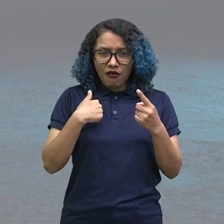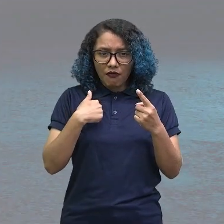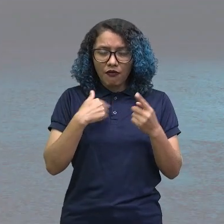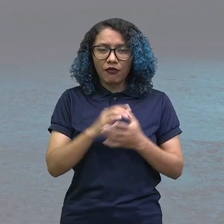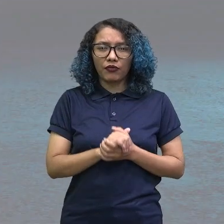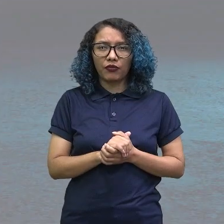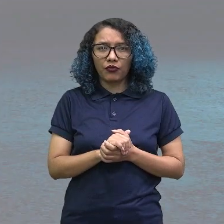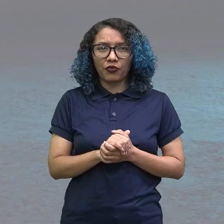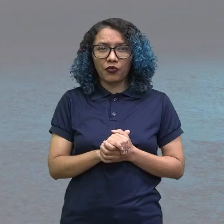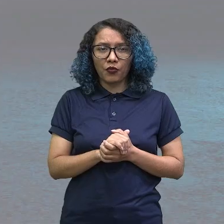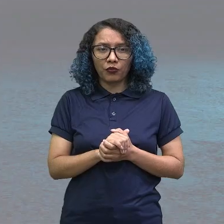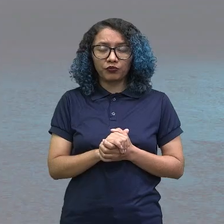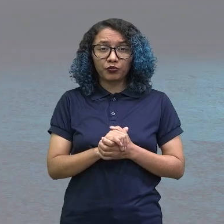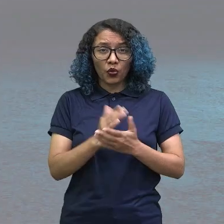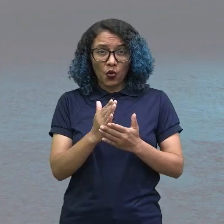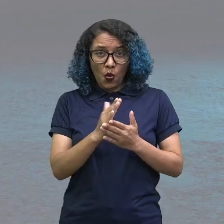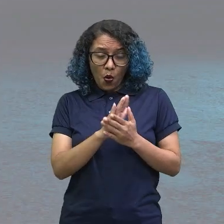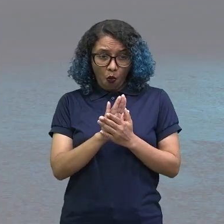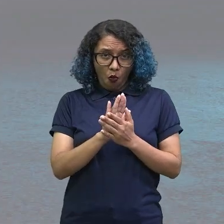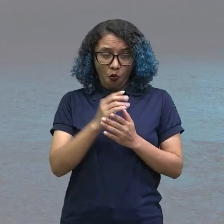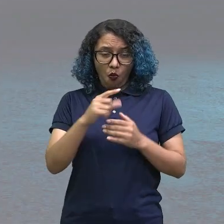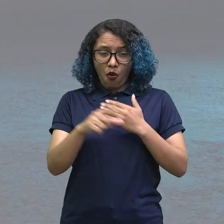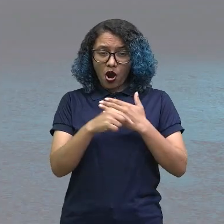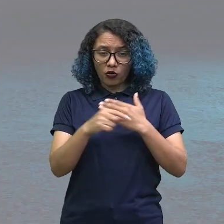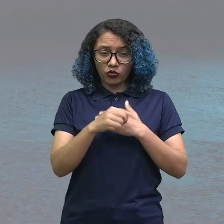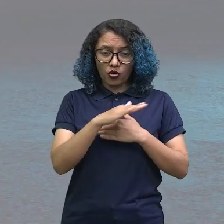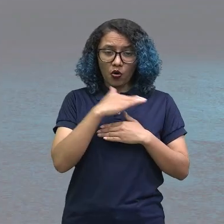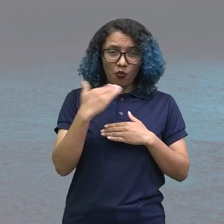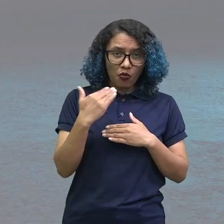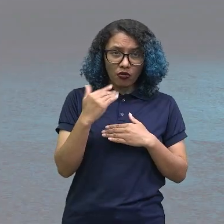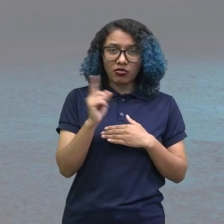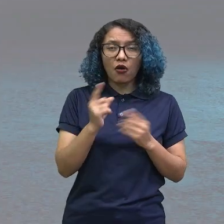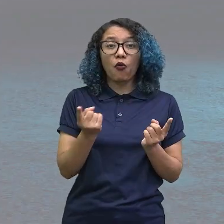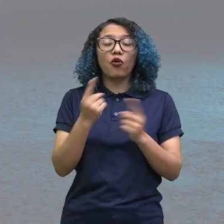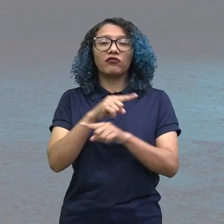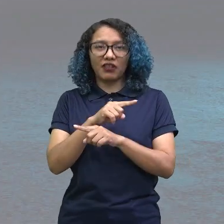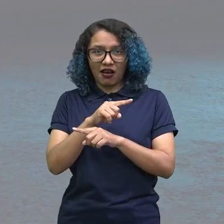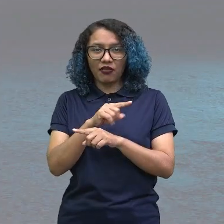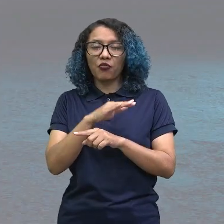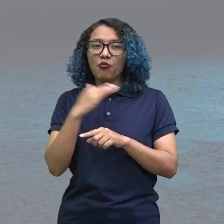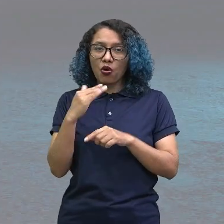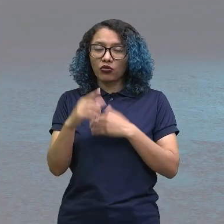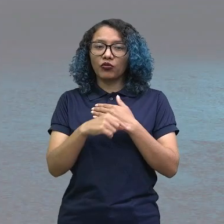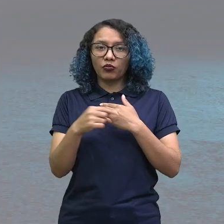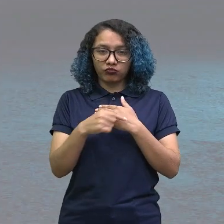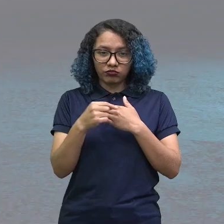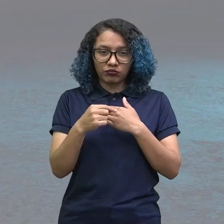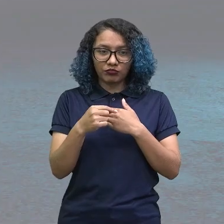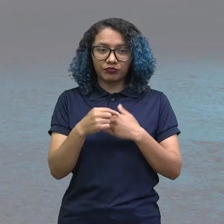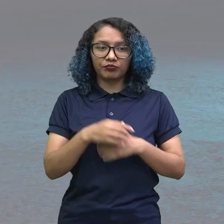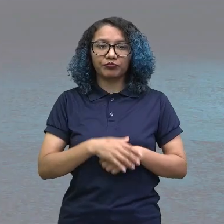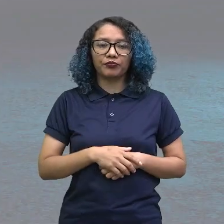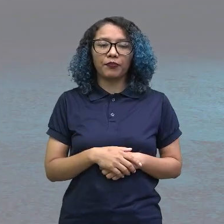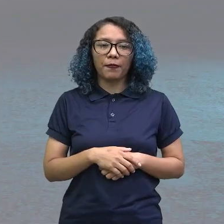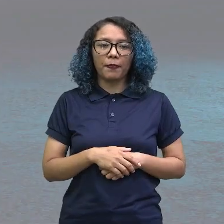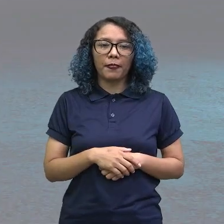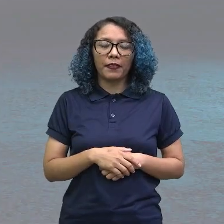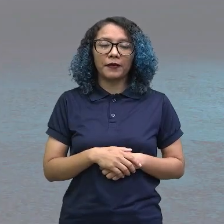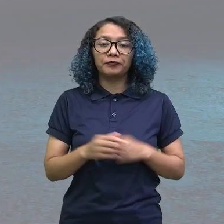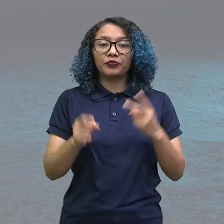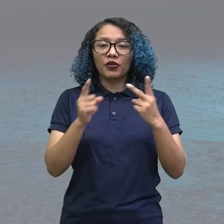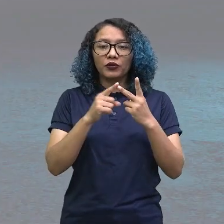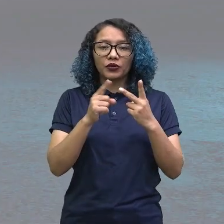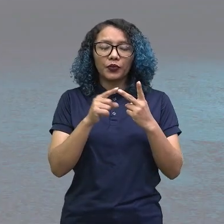A primeira é que eu não sou propriamente um autor defunto, mas um defunto autor para quem a campa foi outro